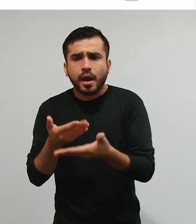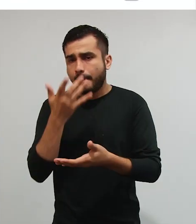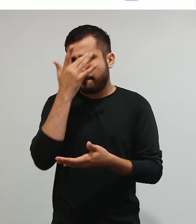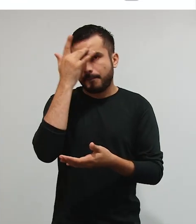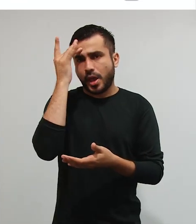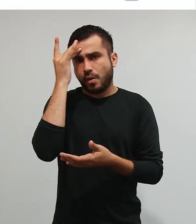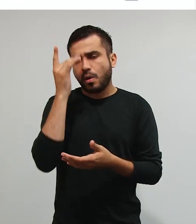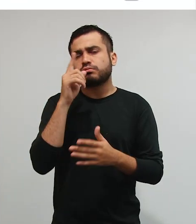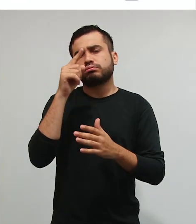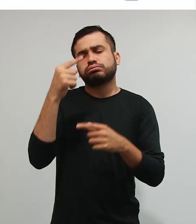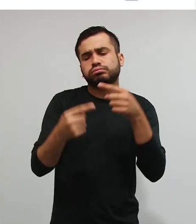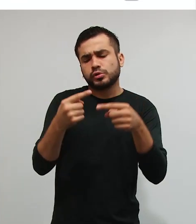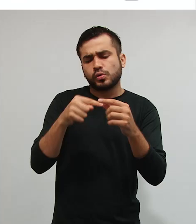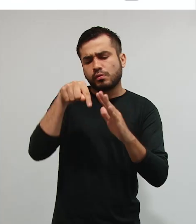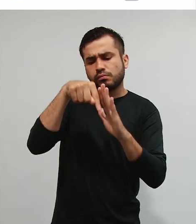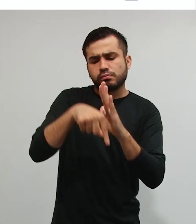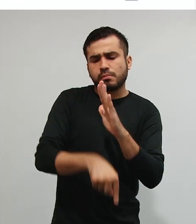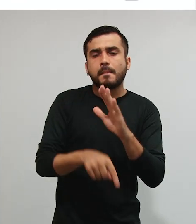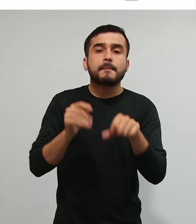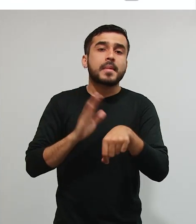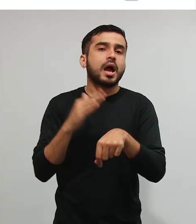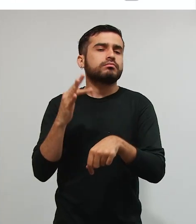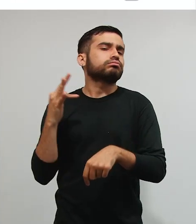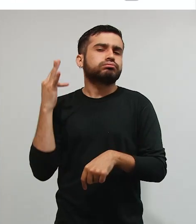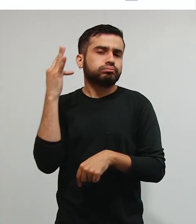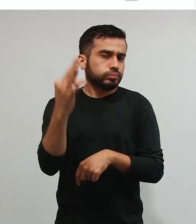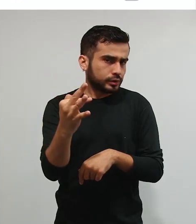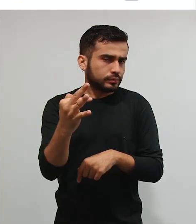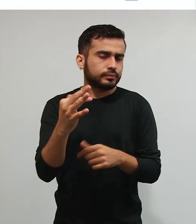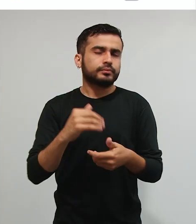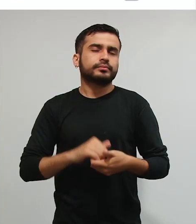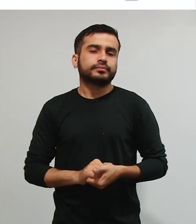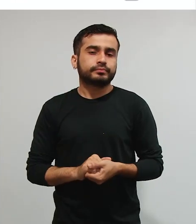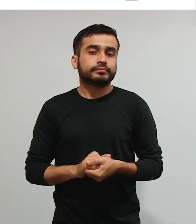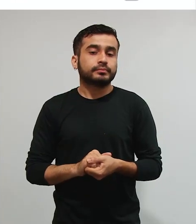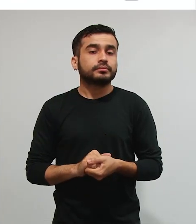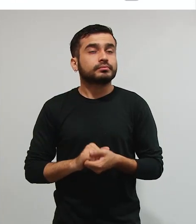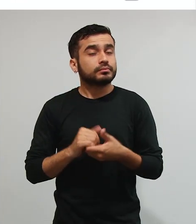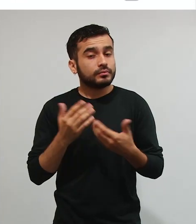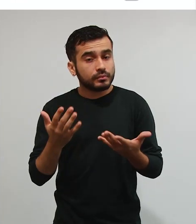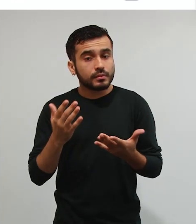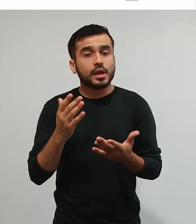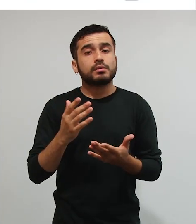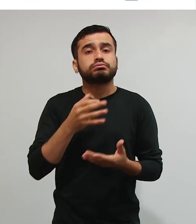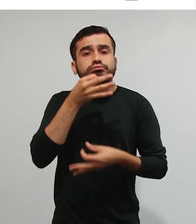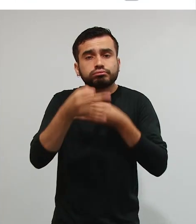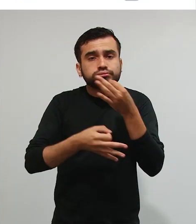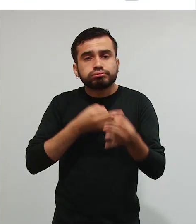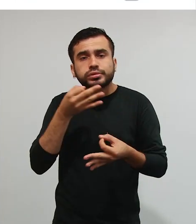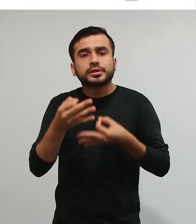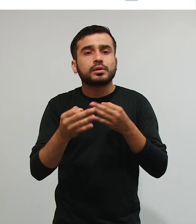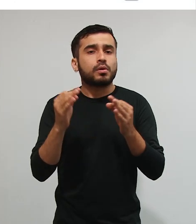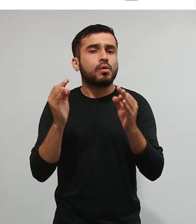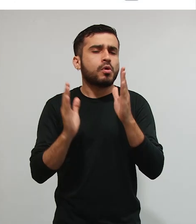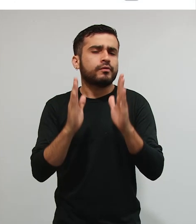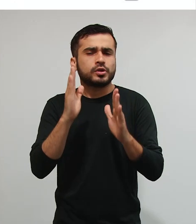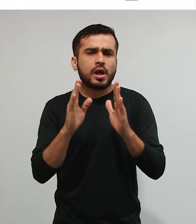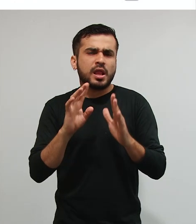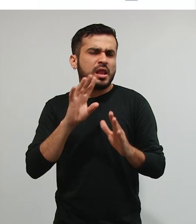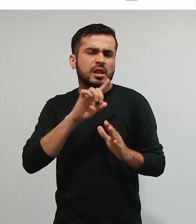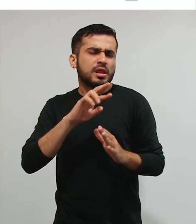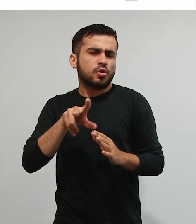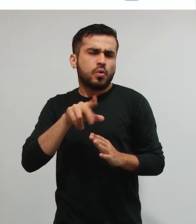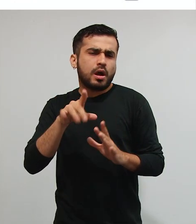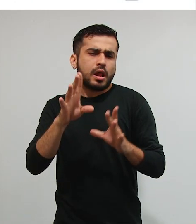para que essas discussões sejam aprofundadas no futuro, tá? Então, as considerações provisórias, elas não são muito complexas.